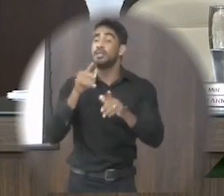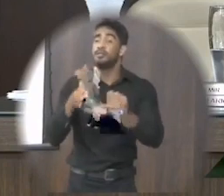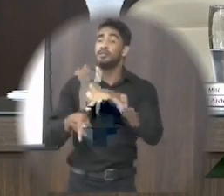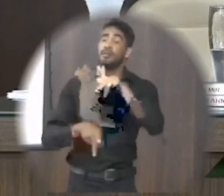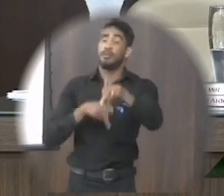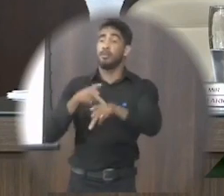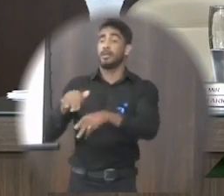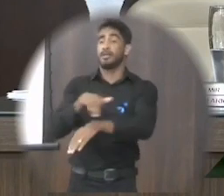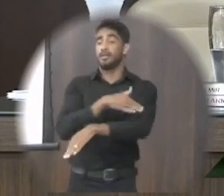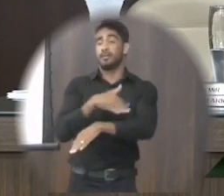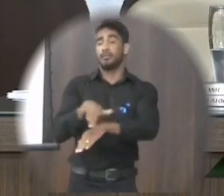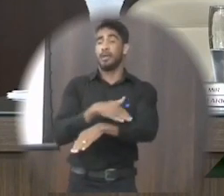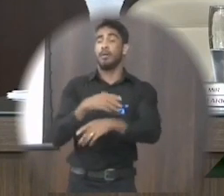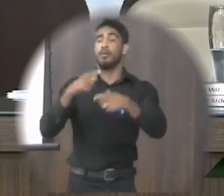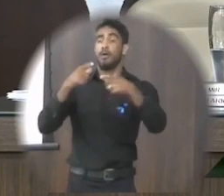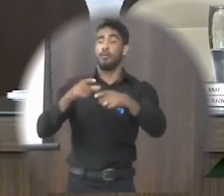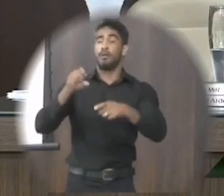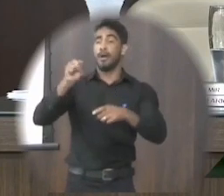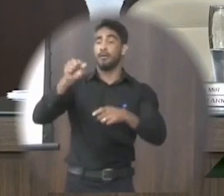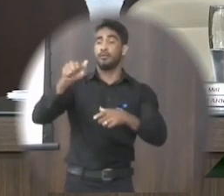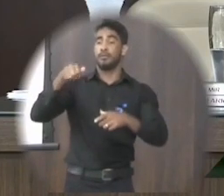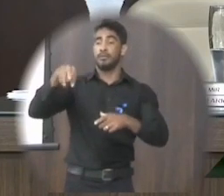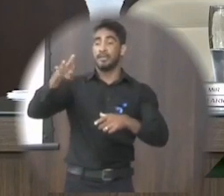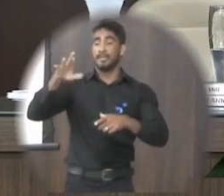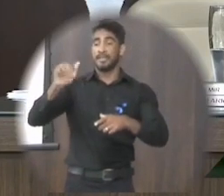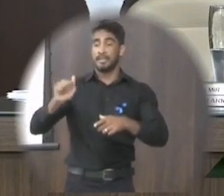via no bairro Santa Cruz.